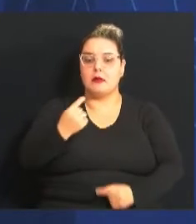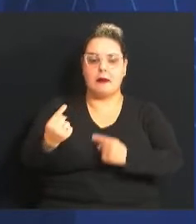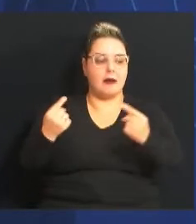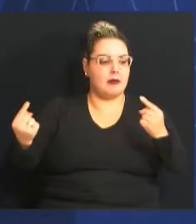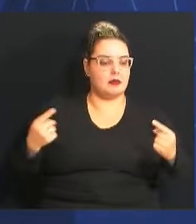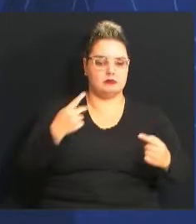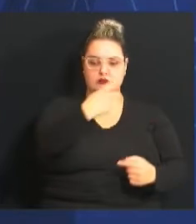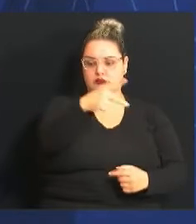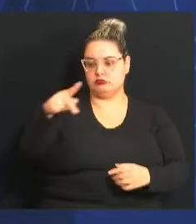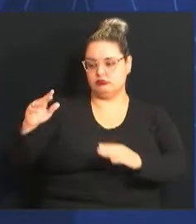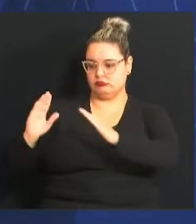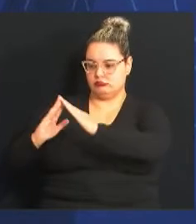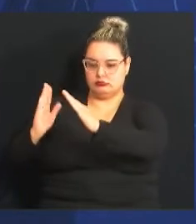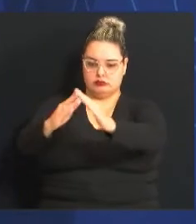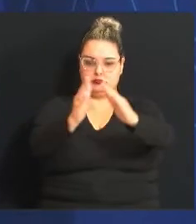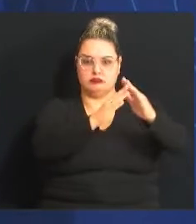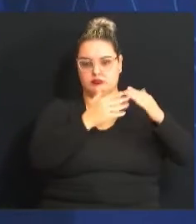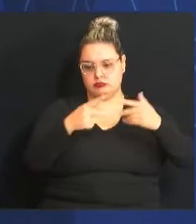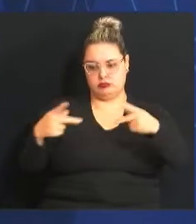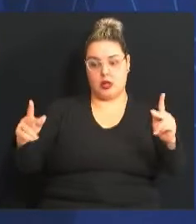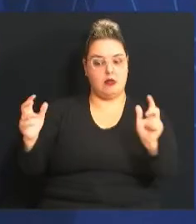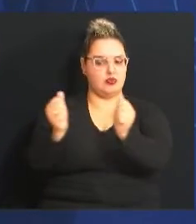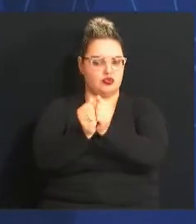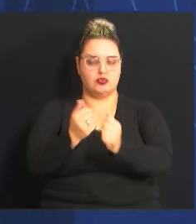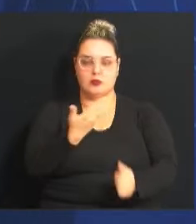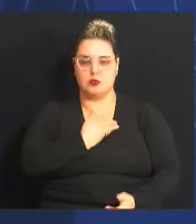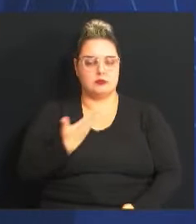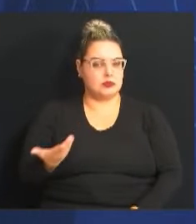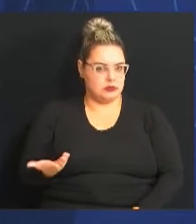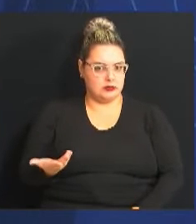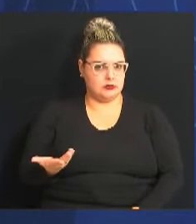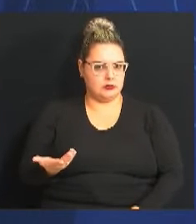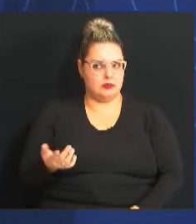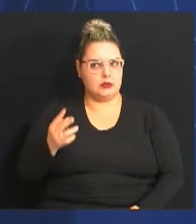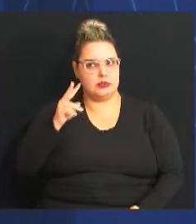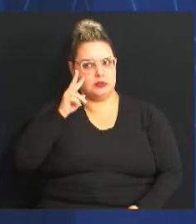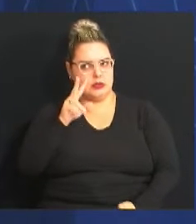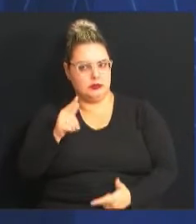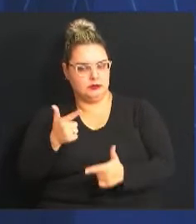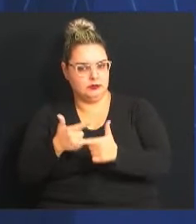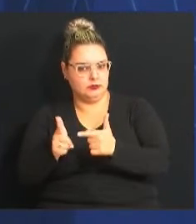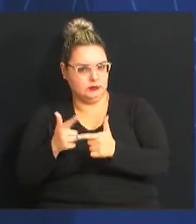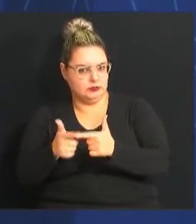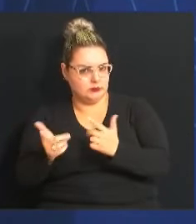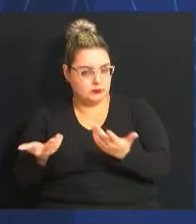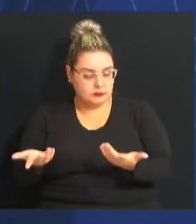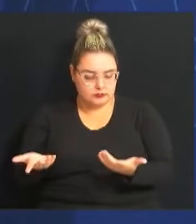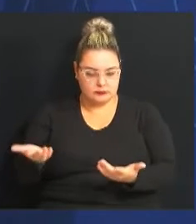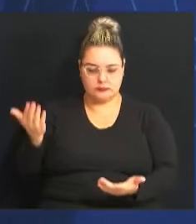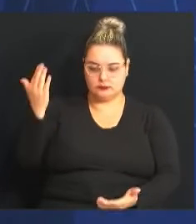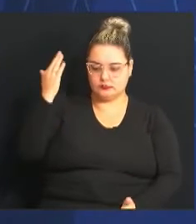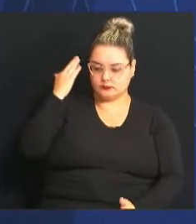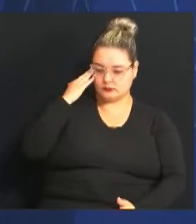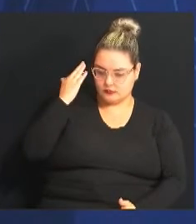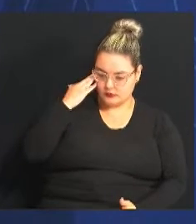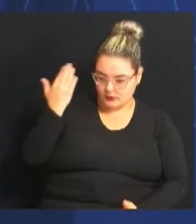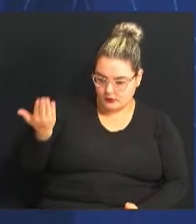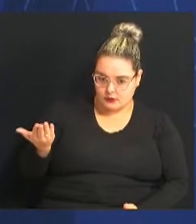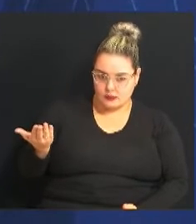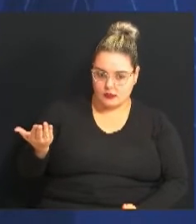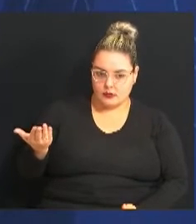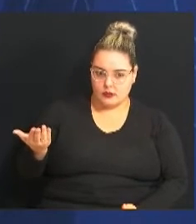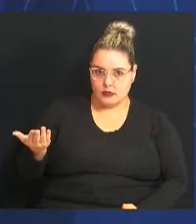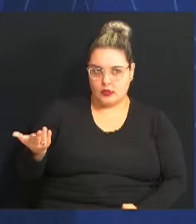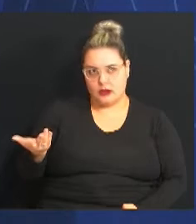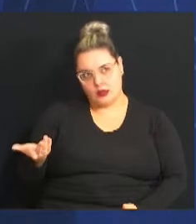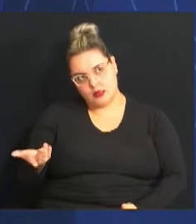sua residência. Você vê isso como um problema? Você entende que é uma alternativa,